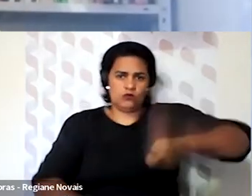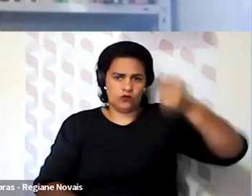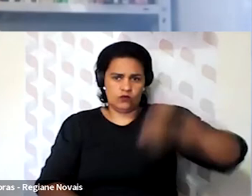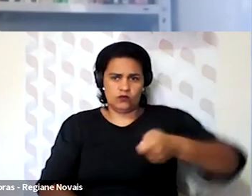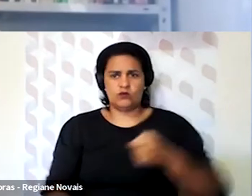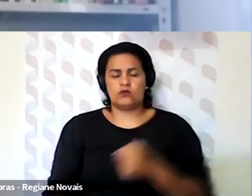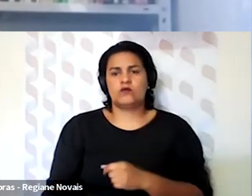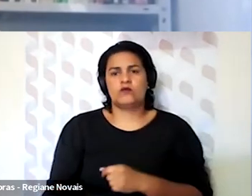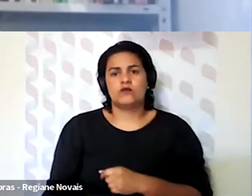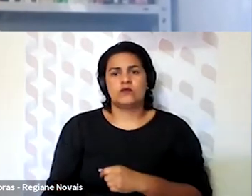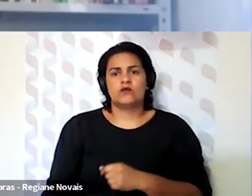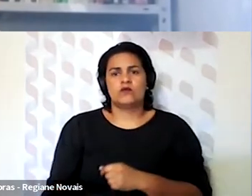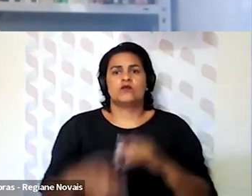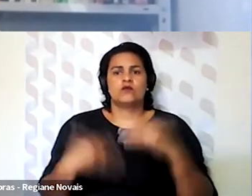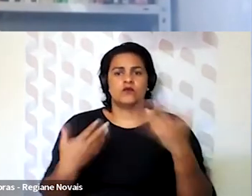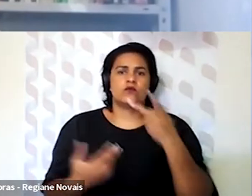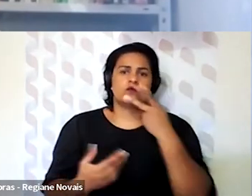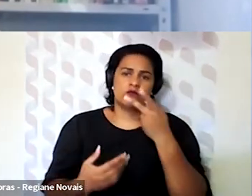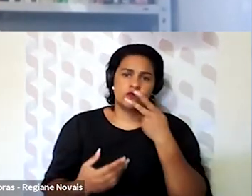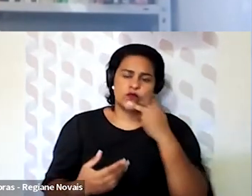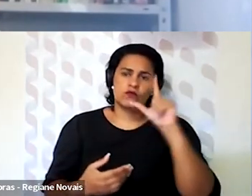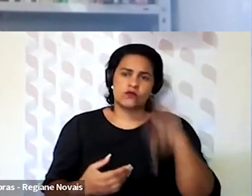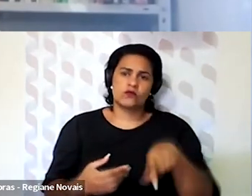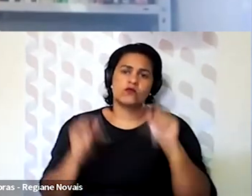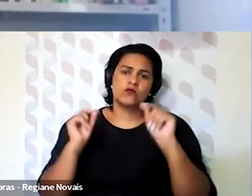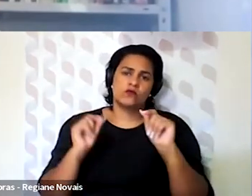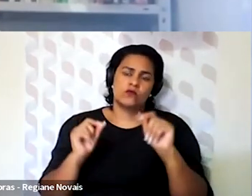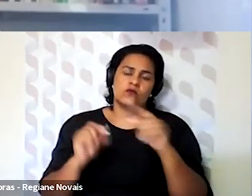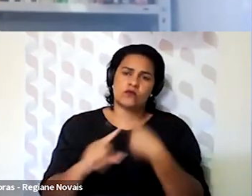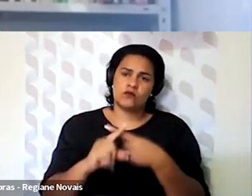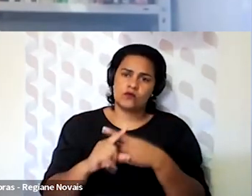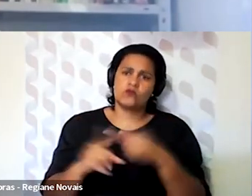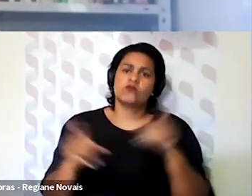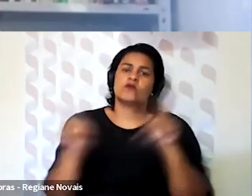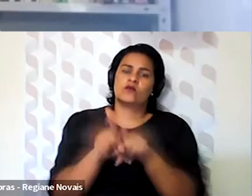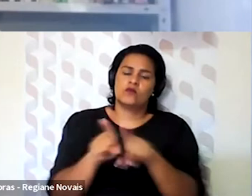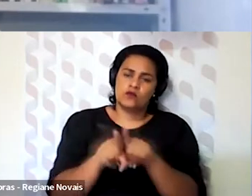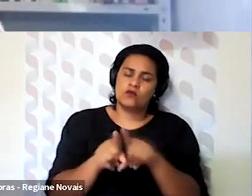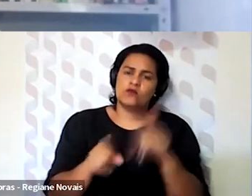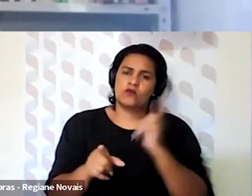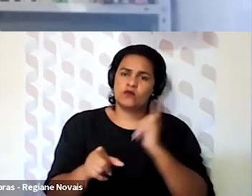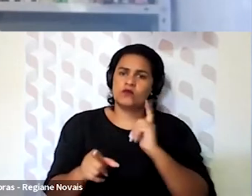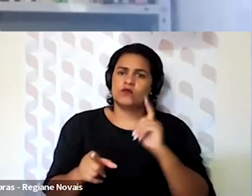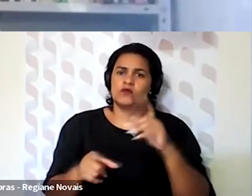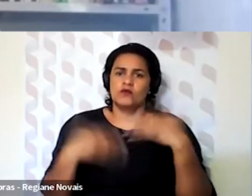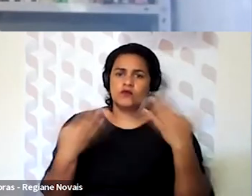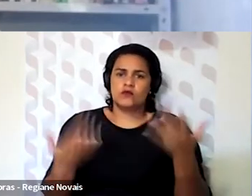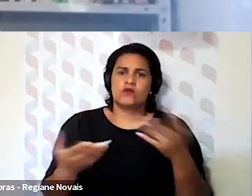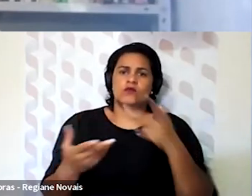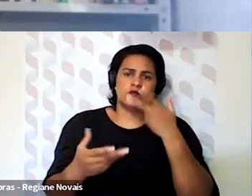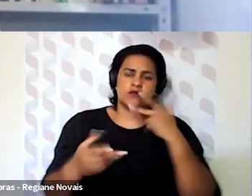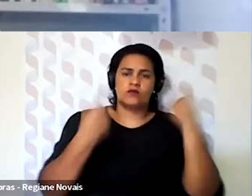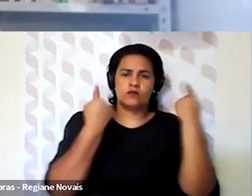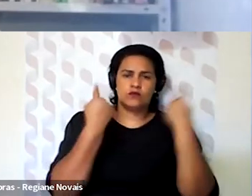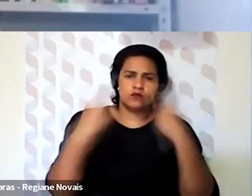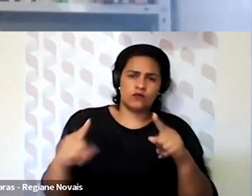porque também há concentração da comunicação na mão de poucas pessoas. Então, falar de ataque a jornalistas é